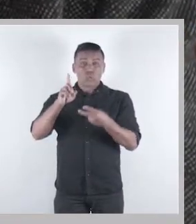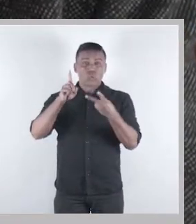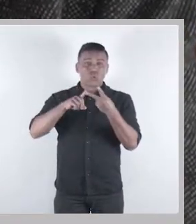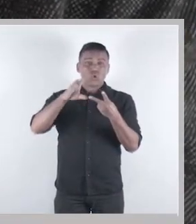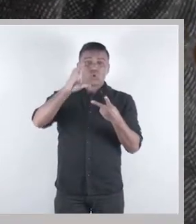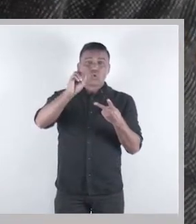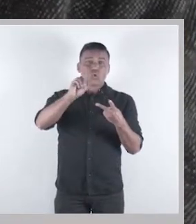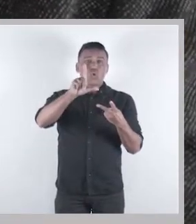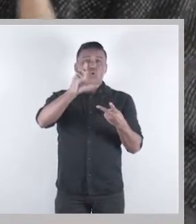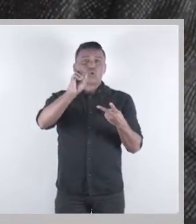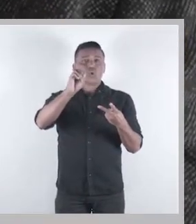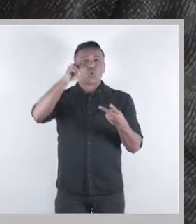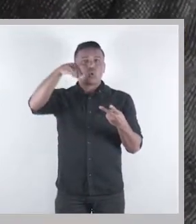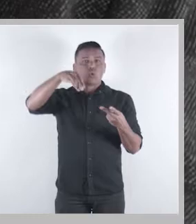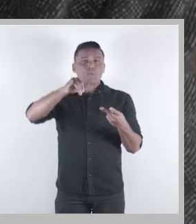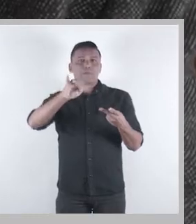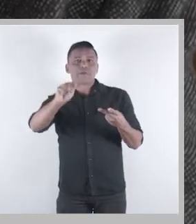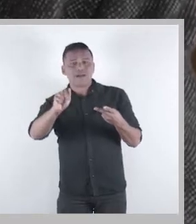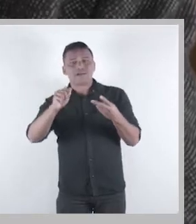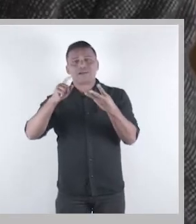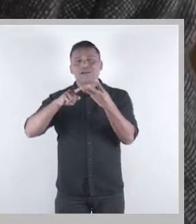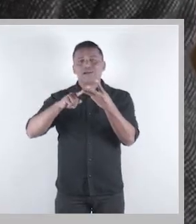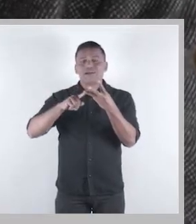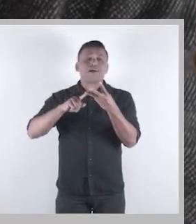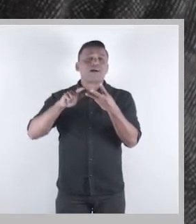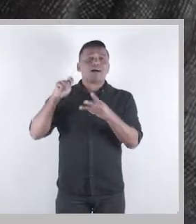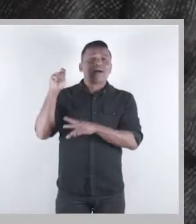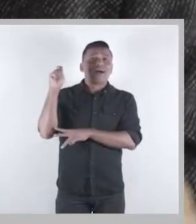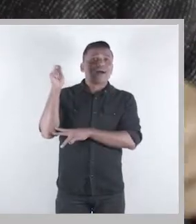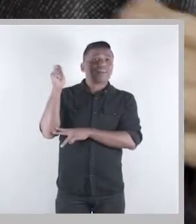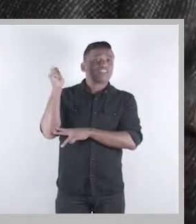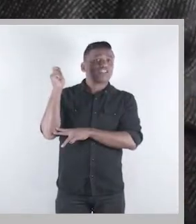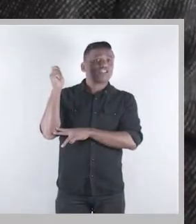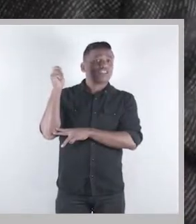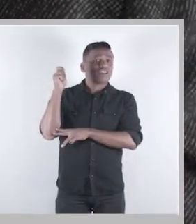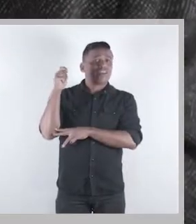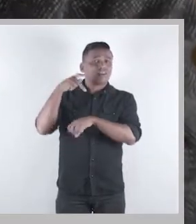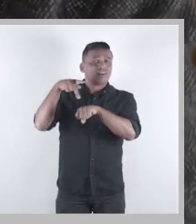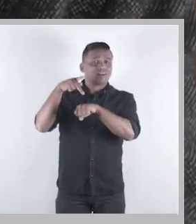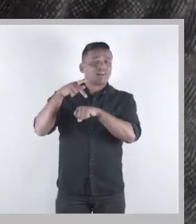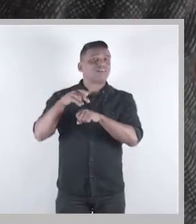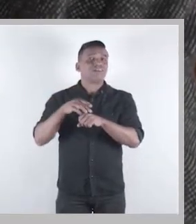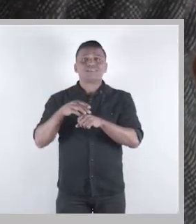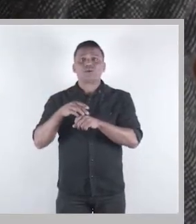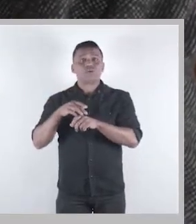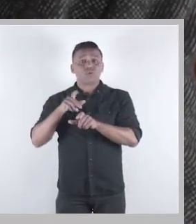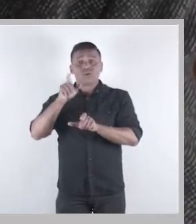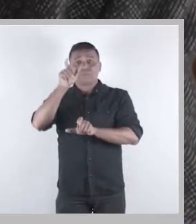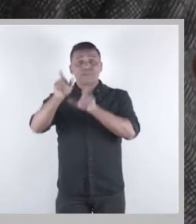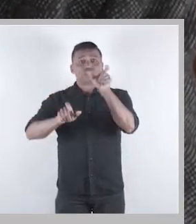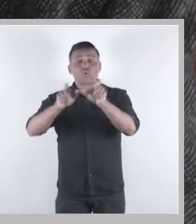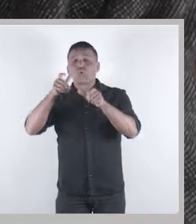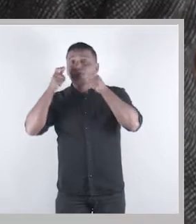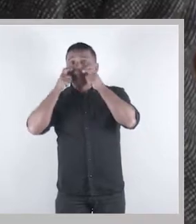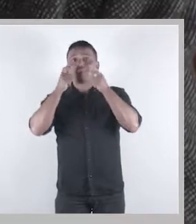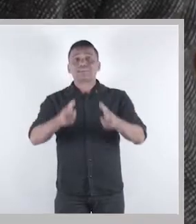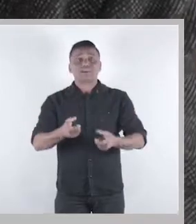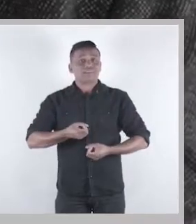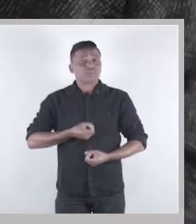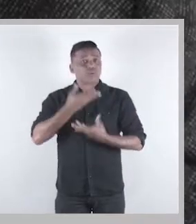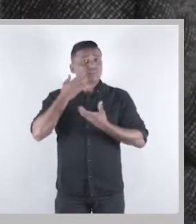é o público interessado poesia muito grande porque eles até desde pequeno eles aprendem água bom